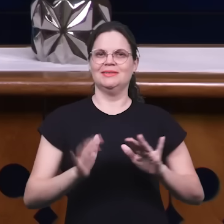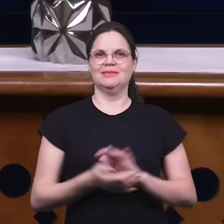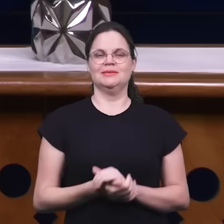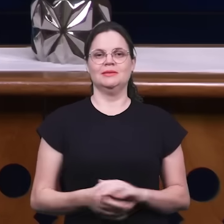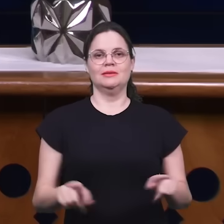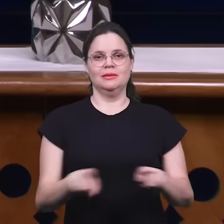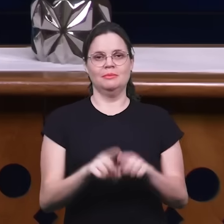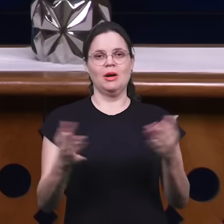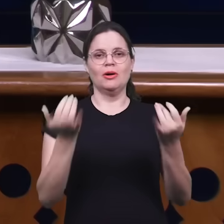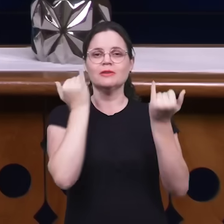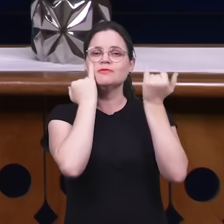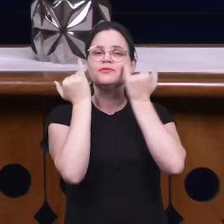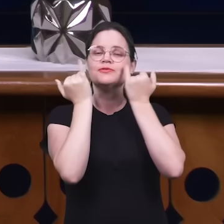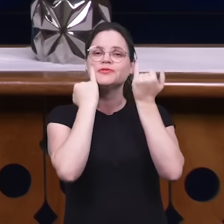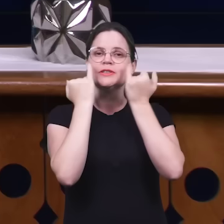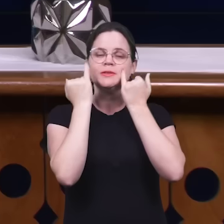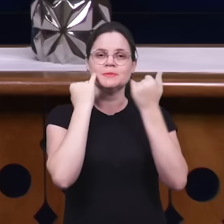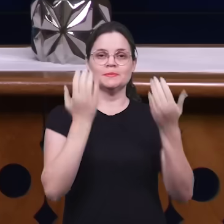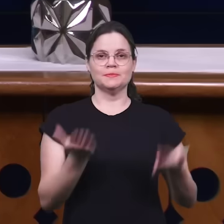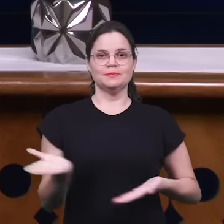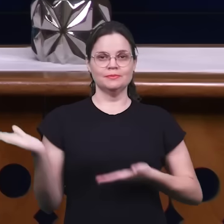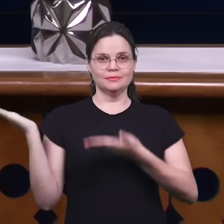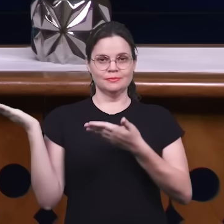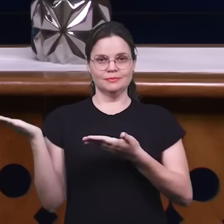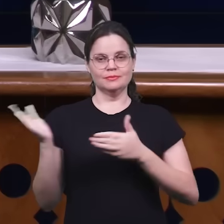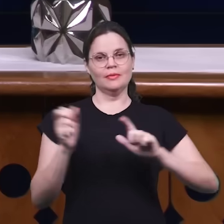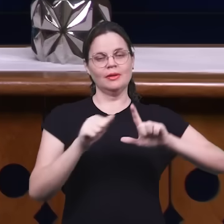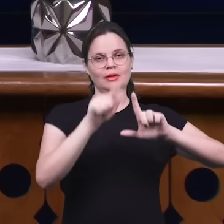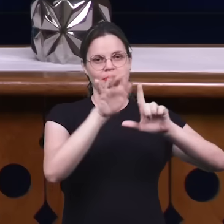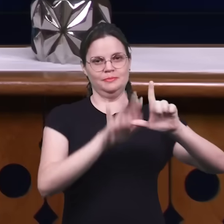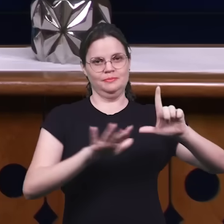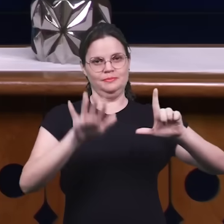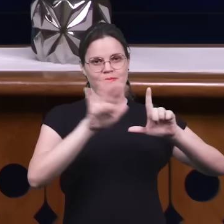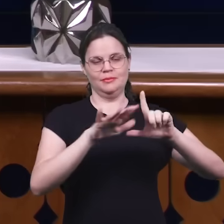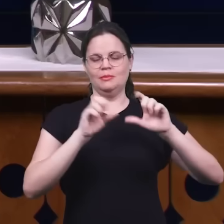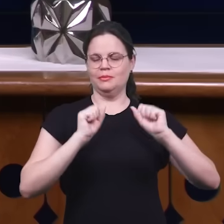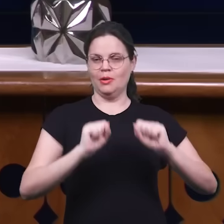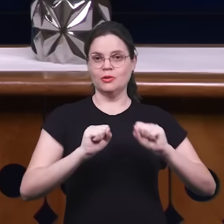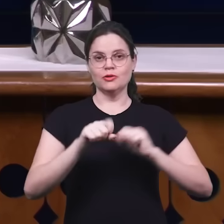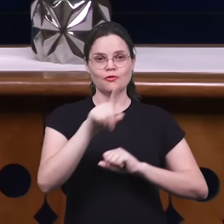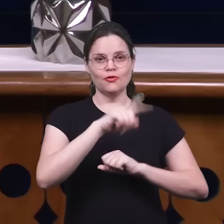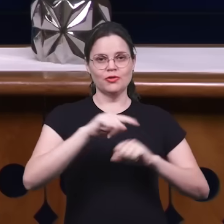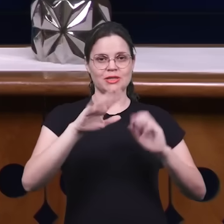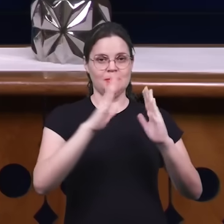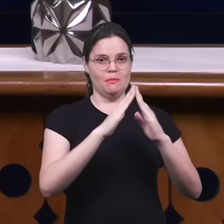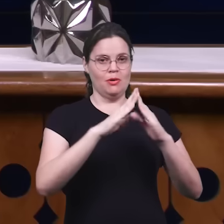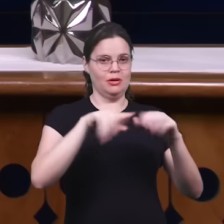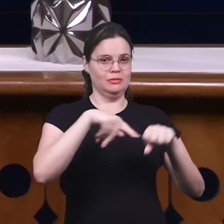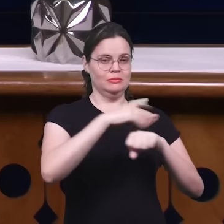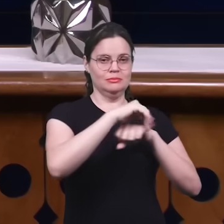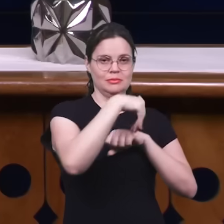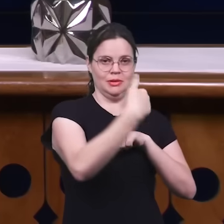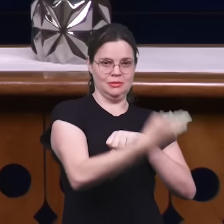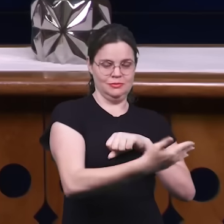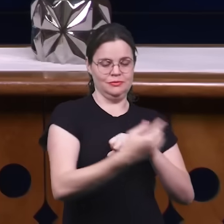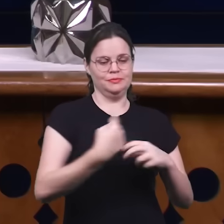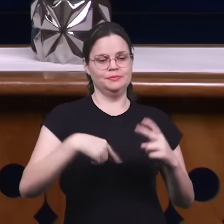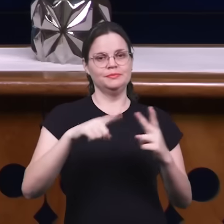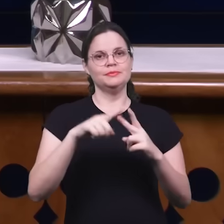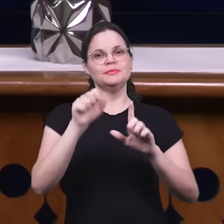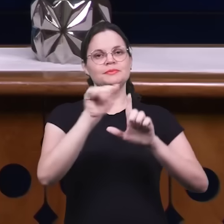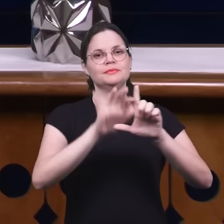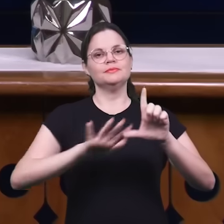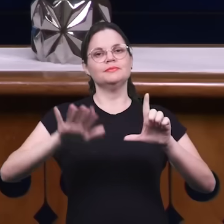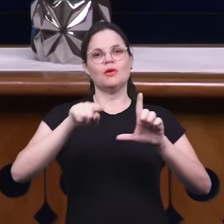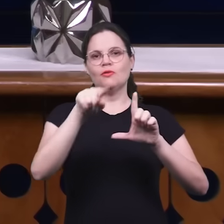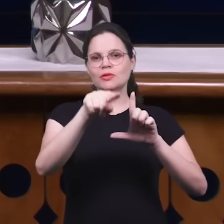e queremos deixar aqui também na tela um QR Code, um atendimento àqueles que estão no exterior e também um QR